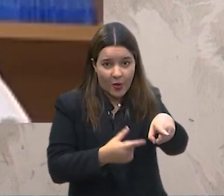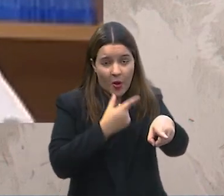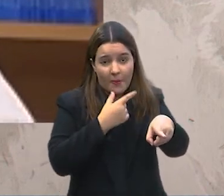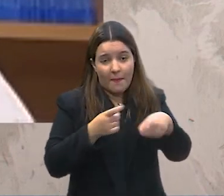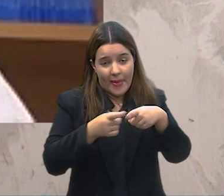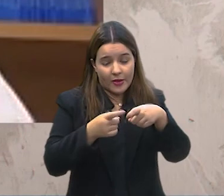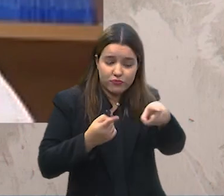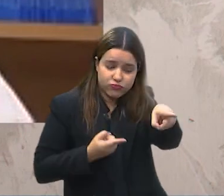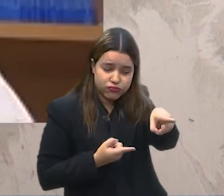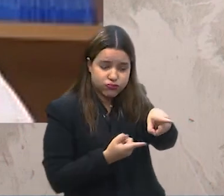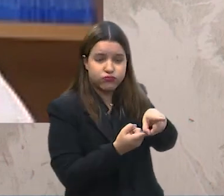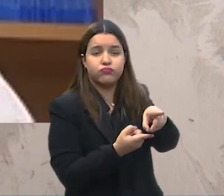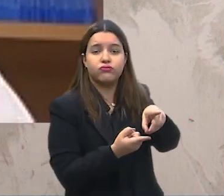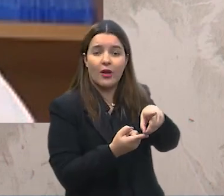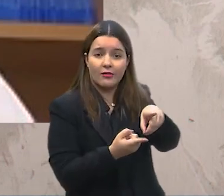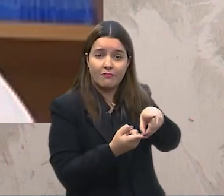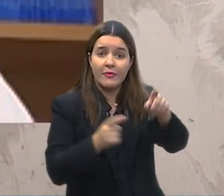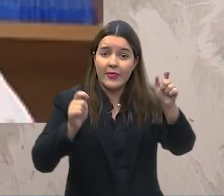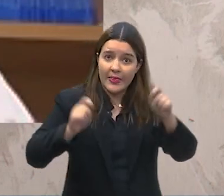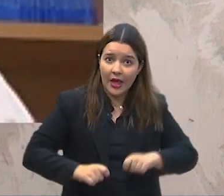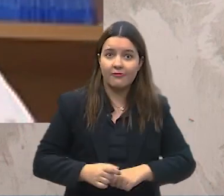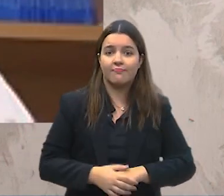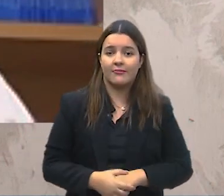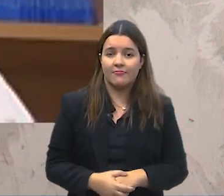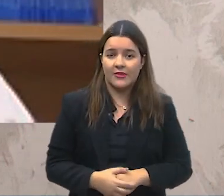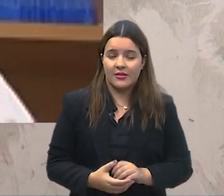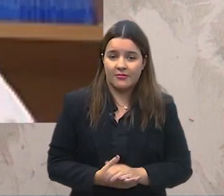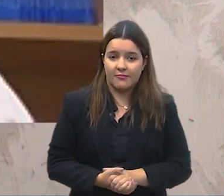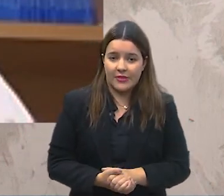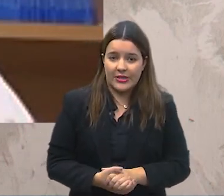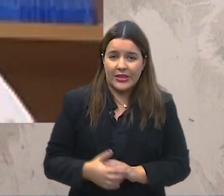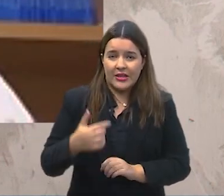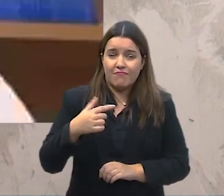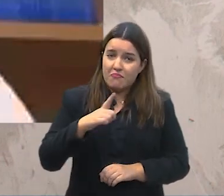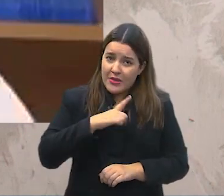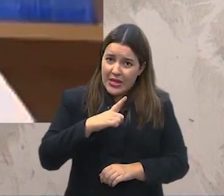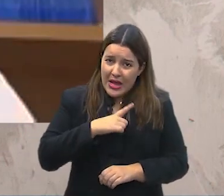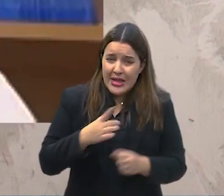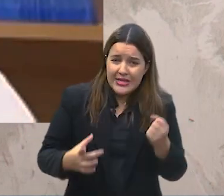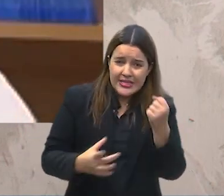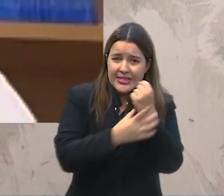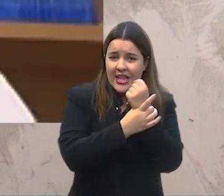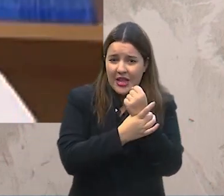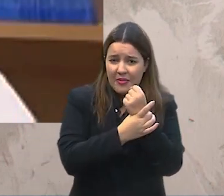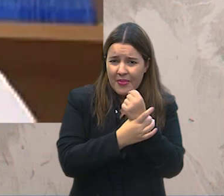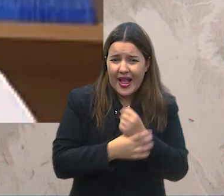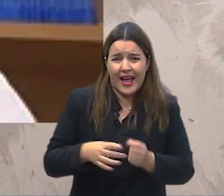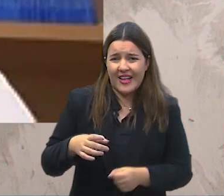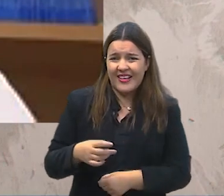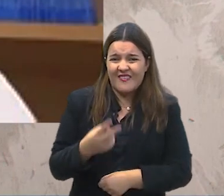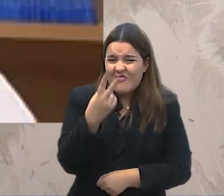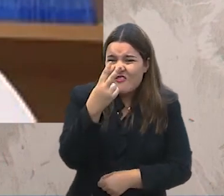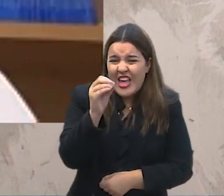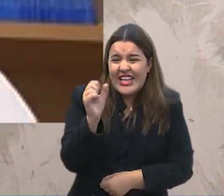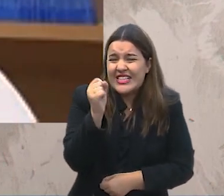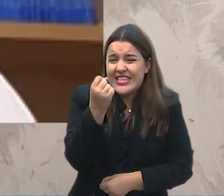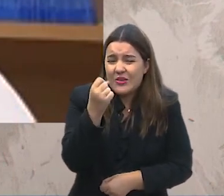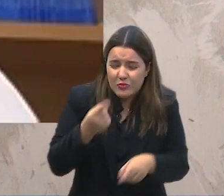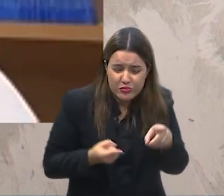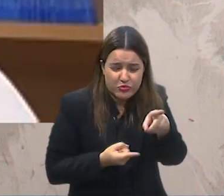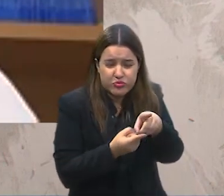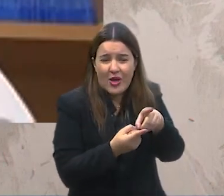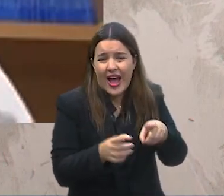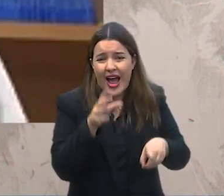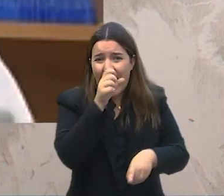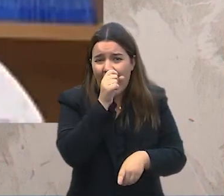é alcançável pelo toque digital. Esse exame é um exame seguro, simples, não dura 20 segundos, é uma